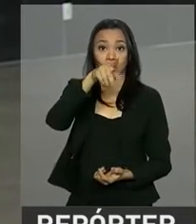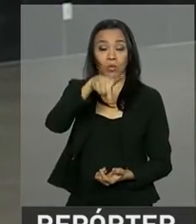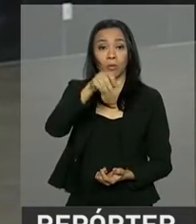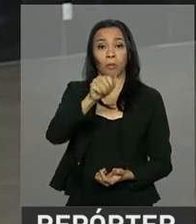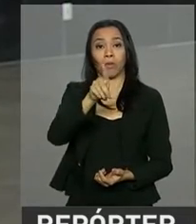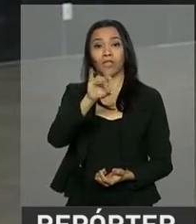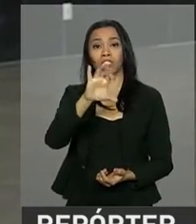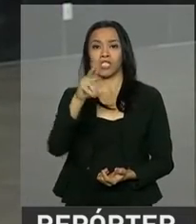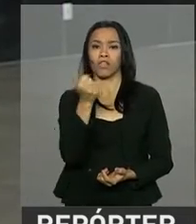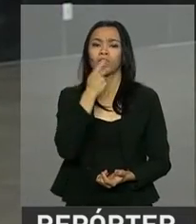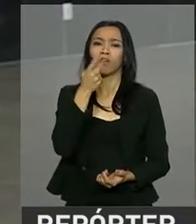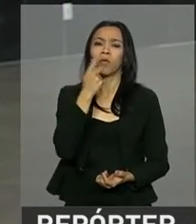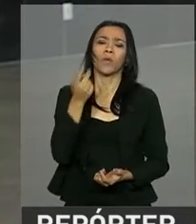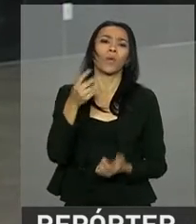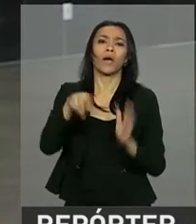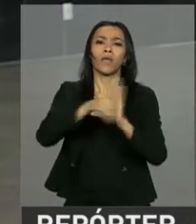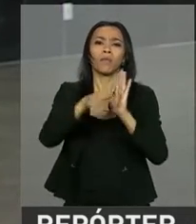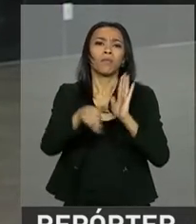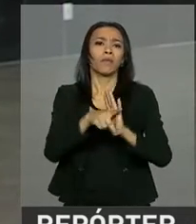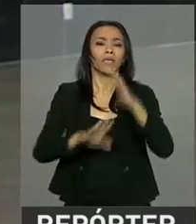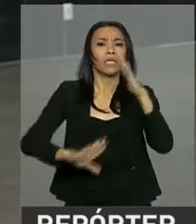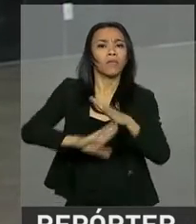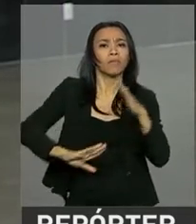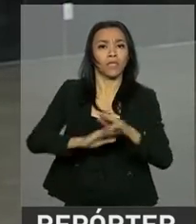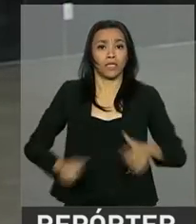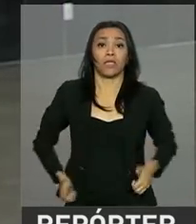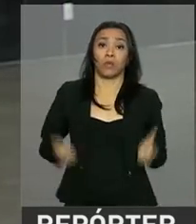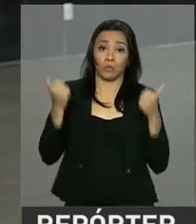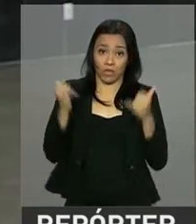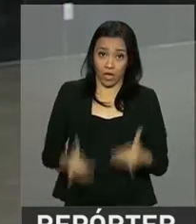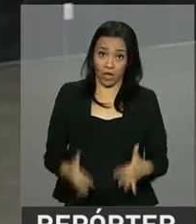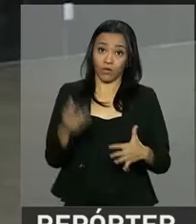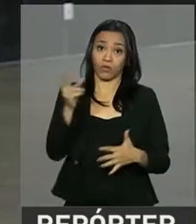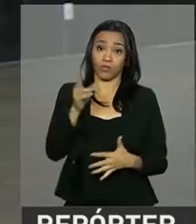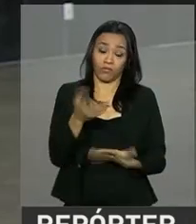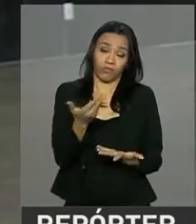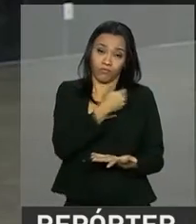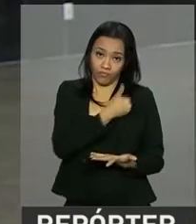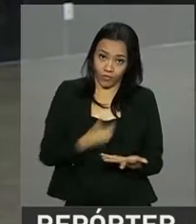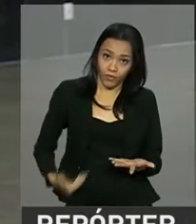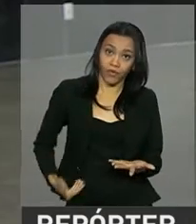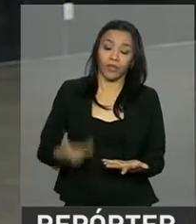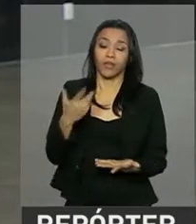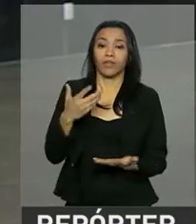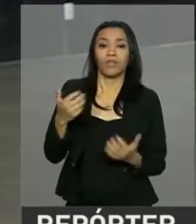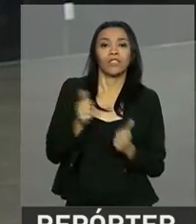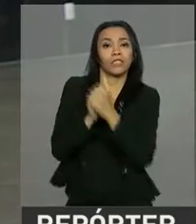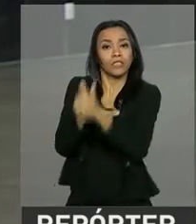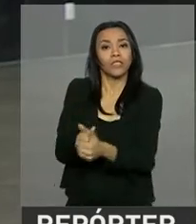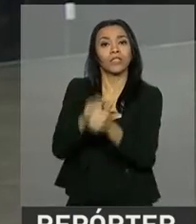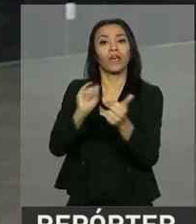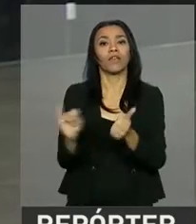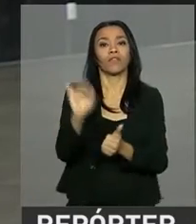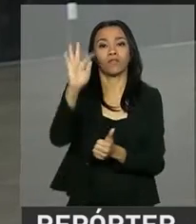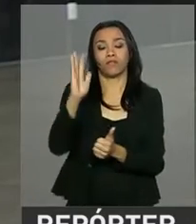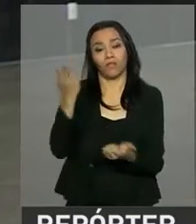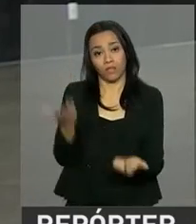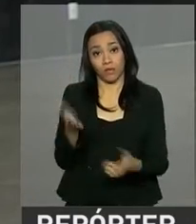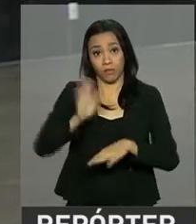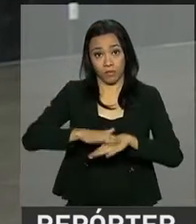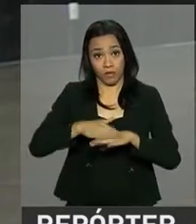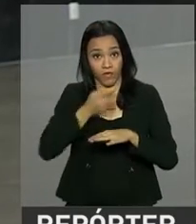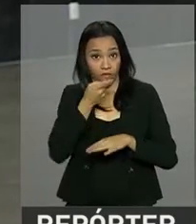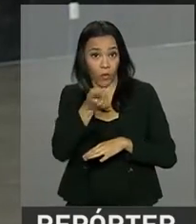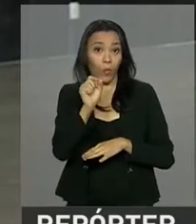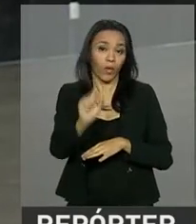que limita os gastos públicos há um percentual da variação da inflação o ministro da casa civil ainda falou que a tendência para os próximos